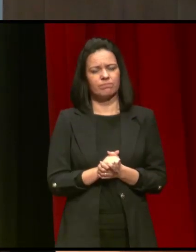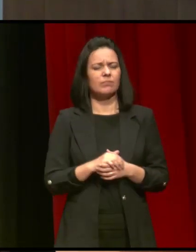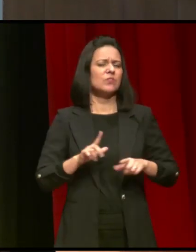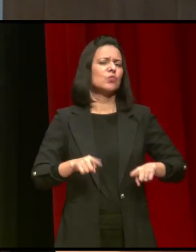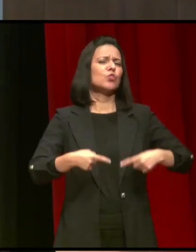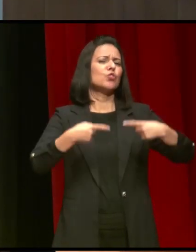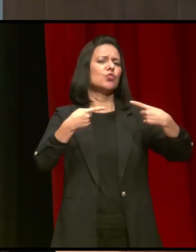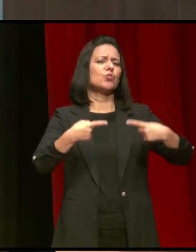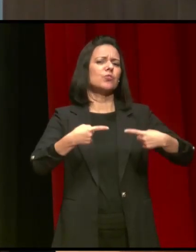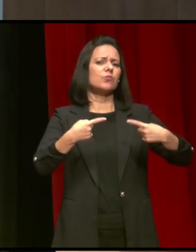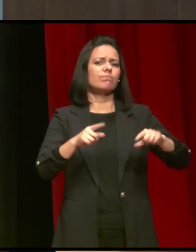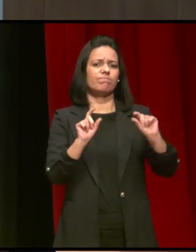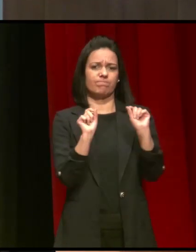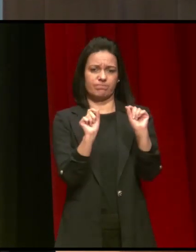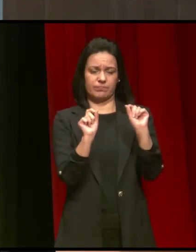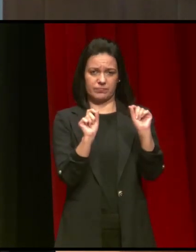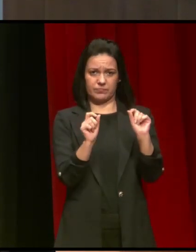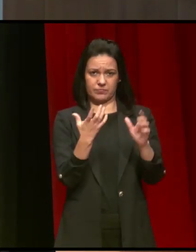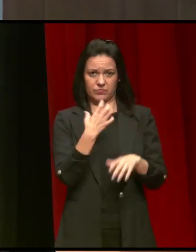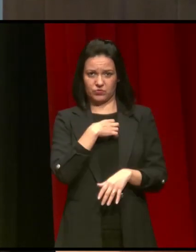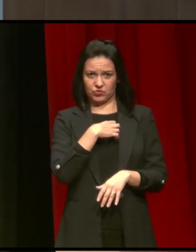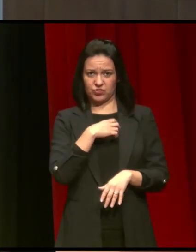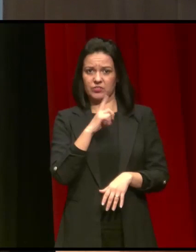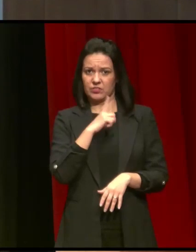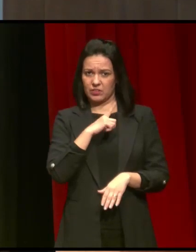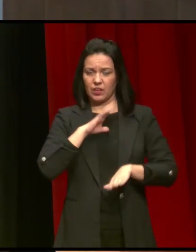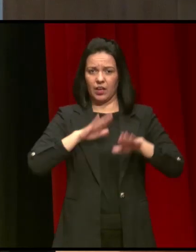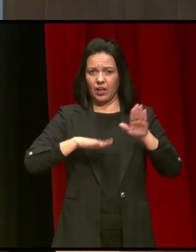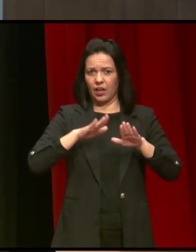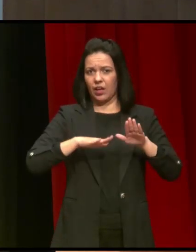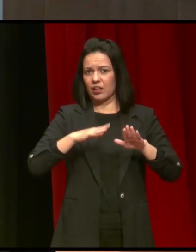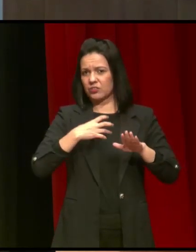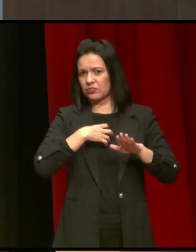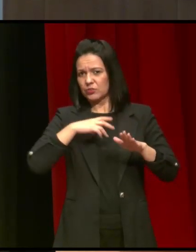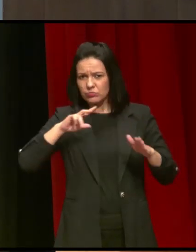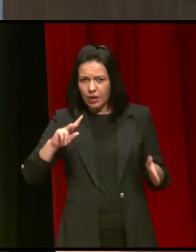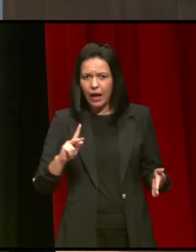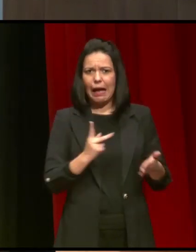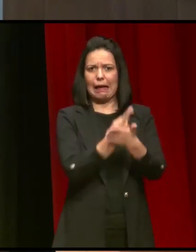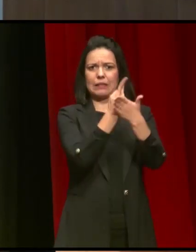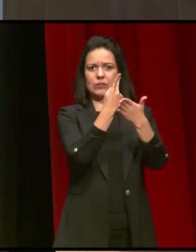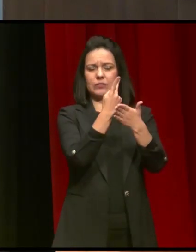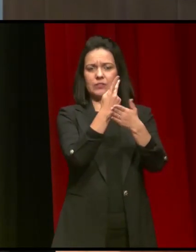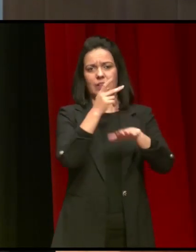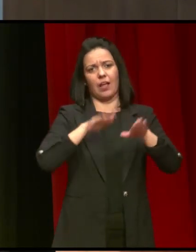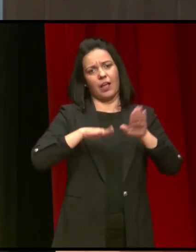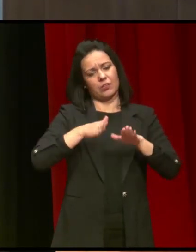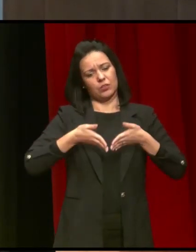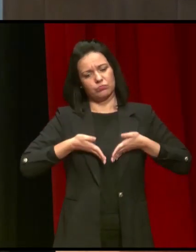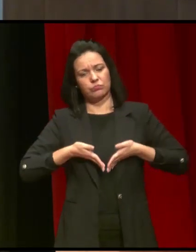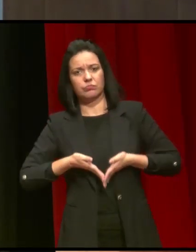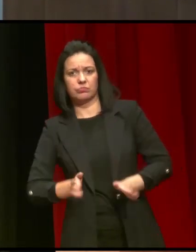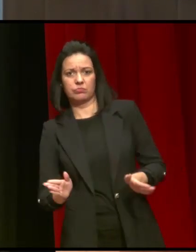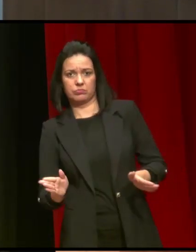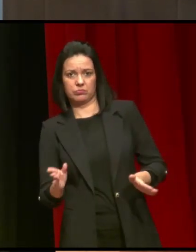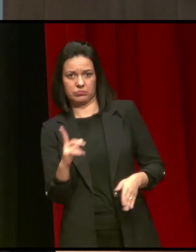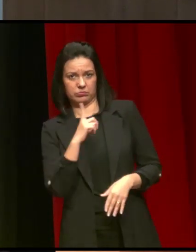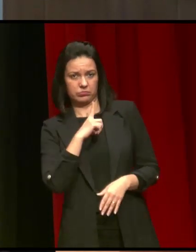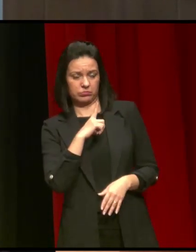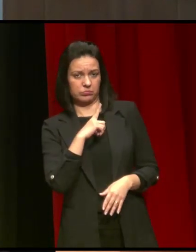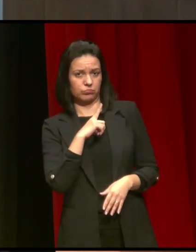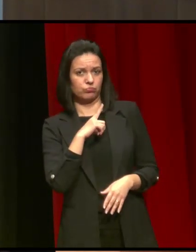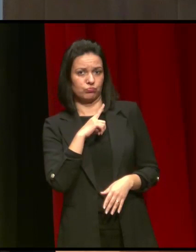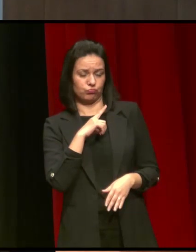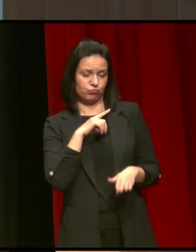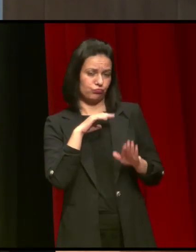mobilidade pode ser causados por doenças crônicas, problemas congênitos, acidentes, ou, está ali em inglês, injury, é acidente. Eu acabei não traduzindo isso,